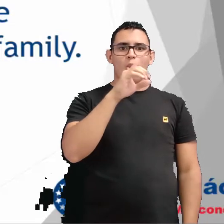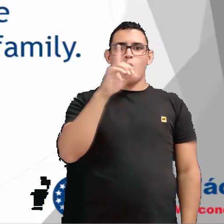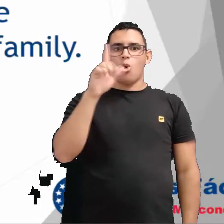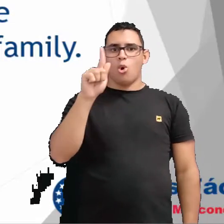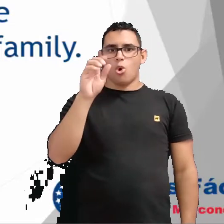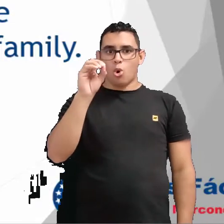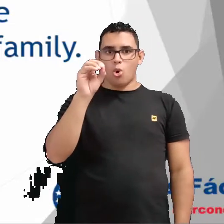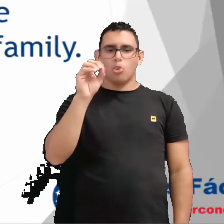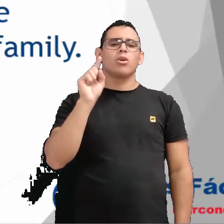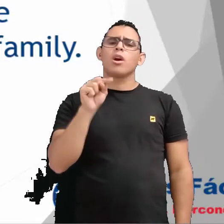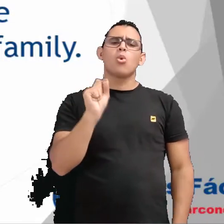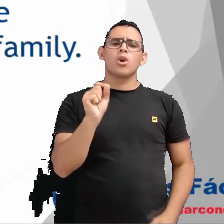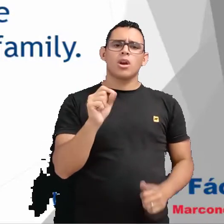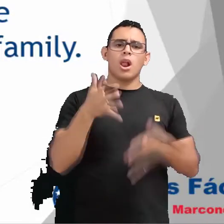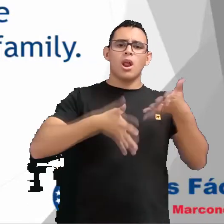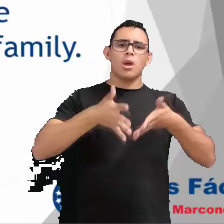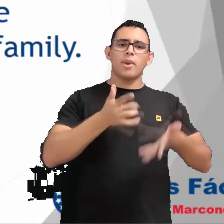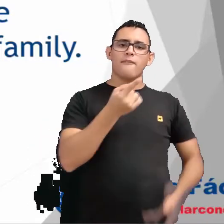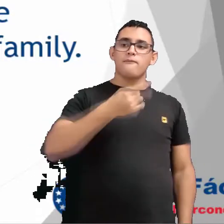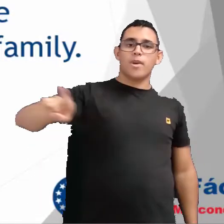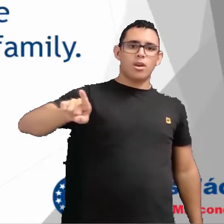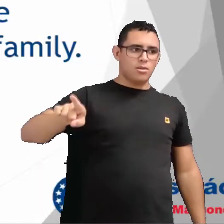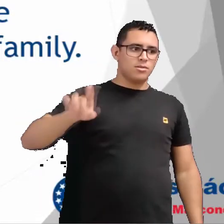Então, conjugação do verbo ir no passado,